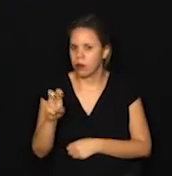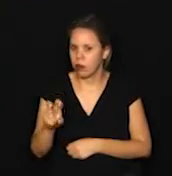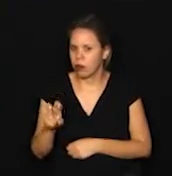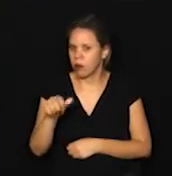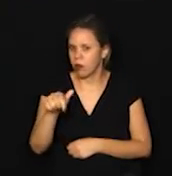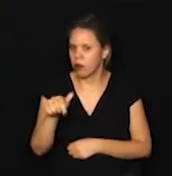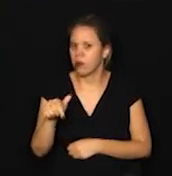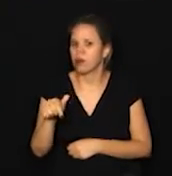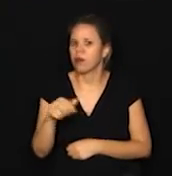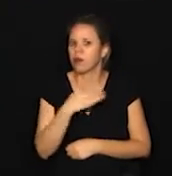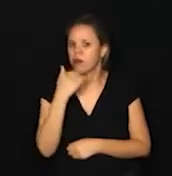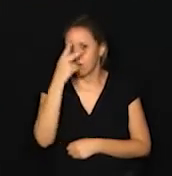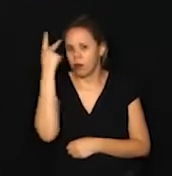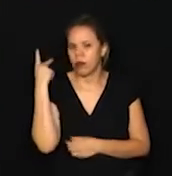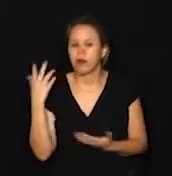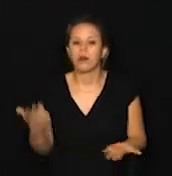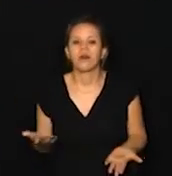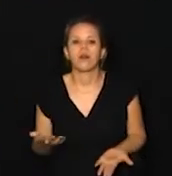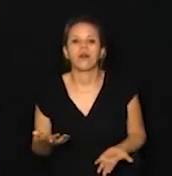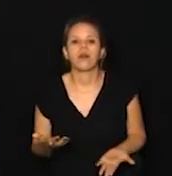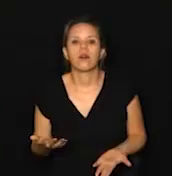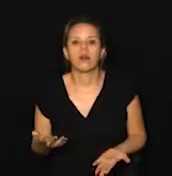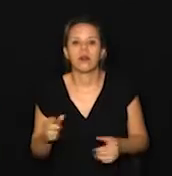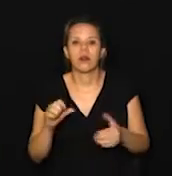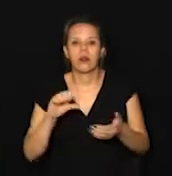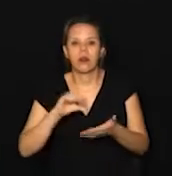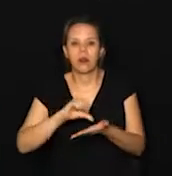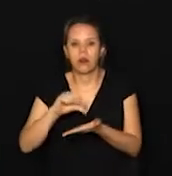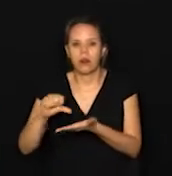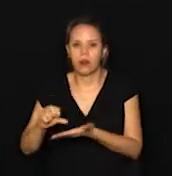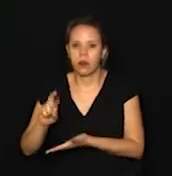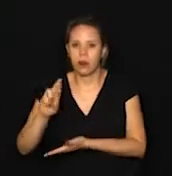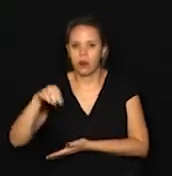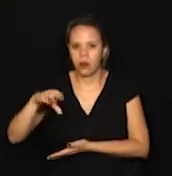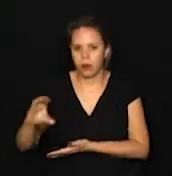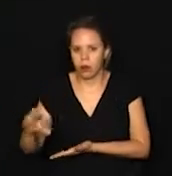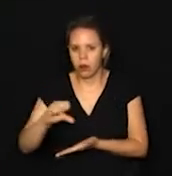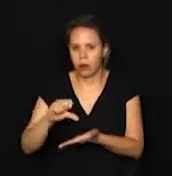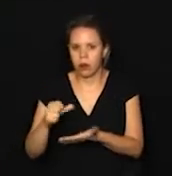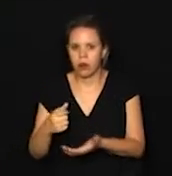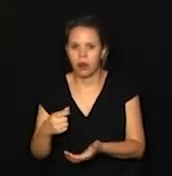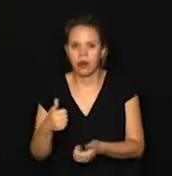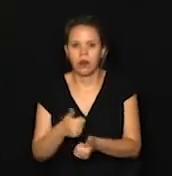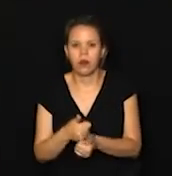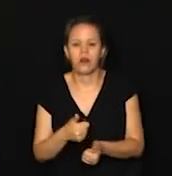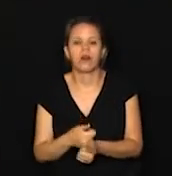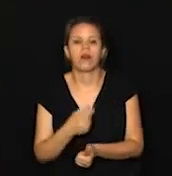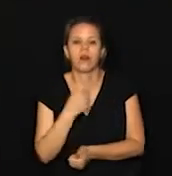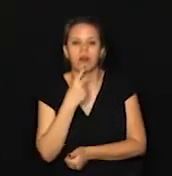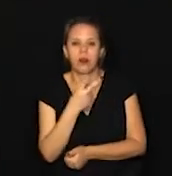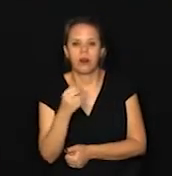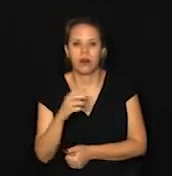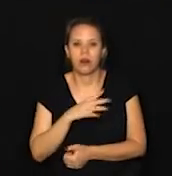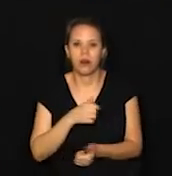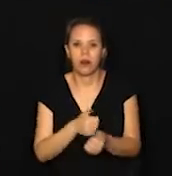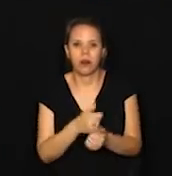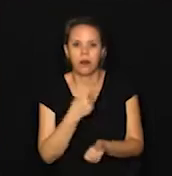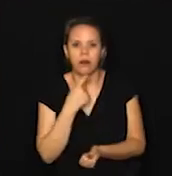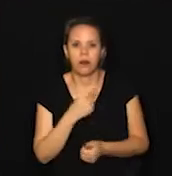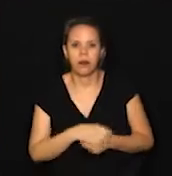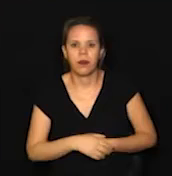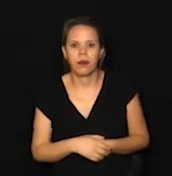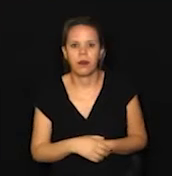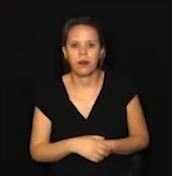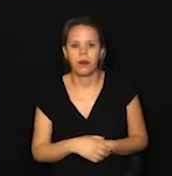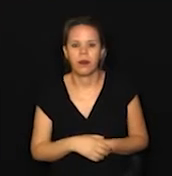34.677 óbitos. Agora nós vamos falar da região metropolitana de Campinas, que compreende 20 cidades aqui da nossa região.